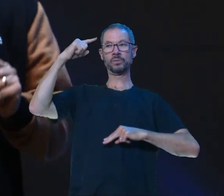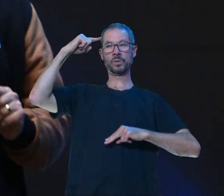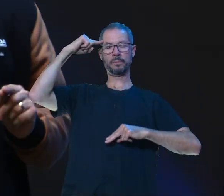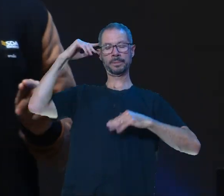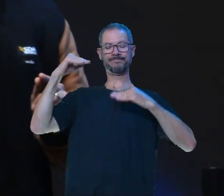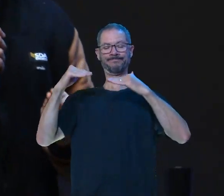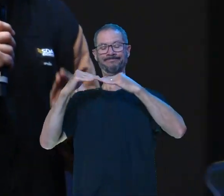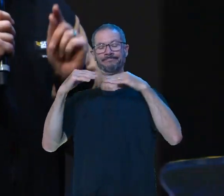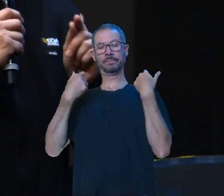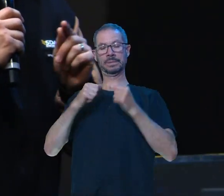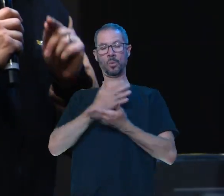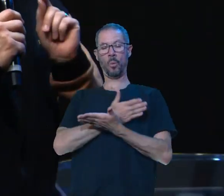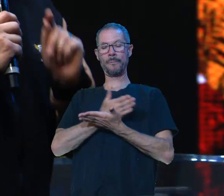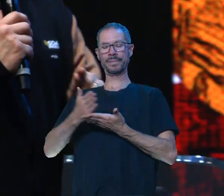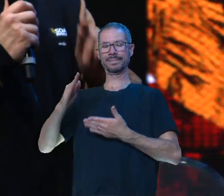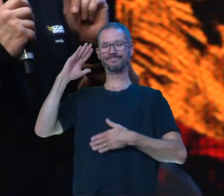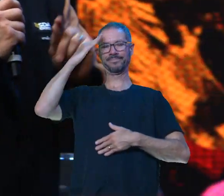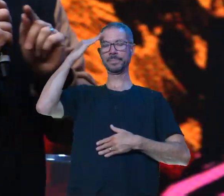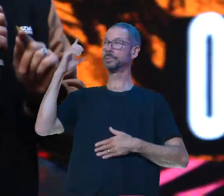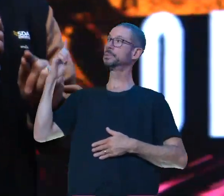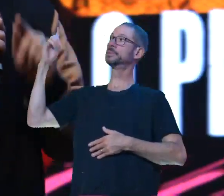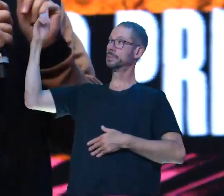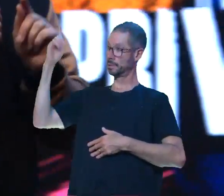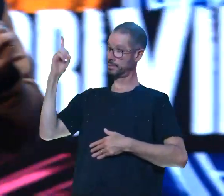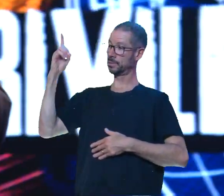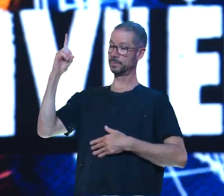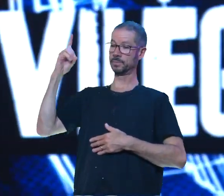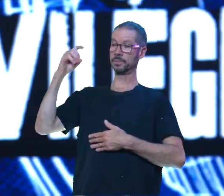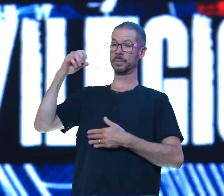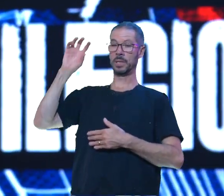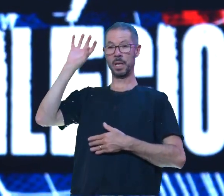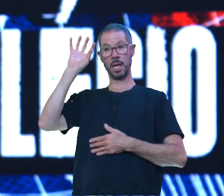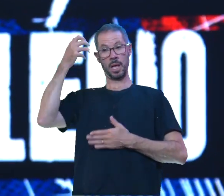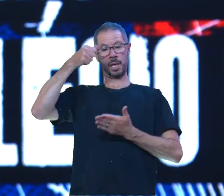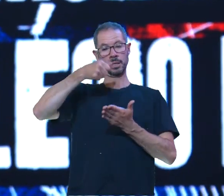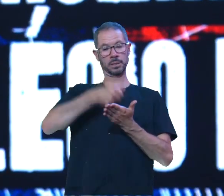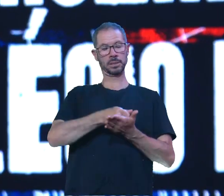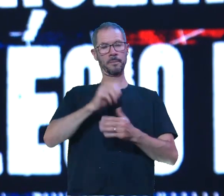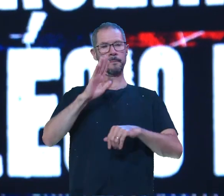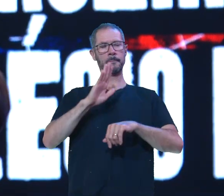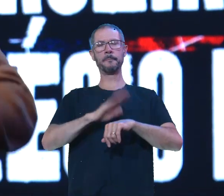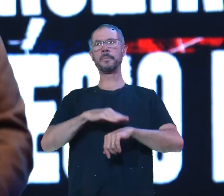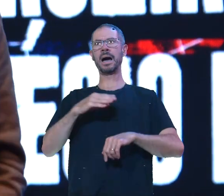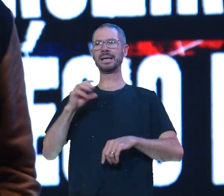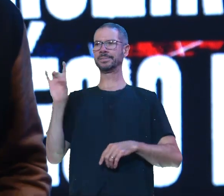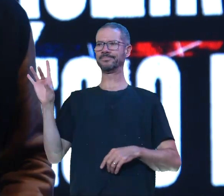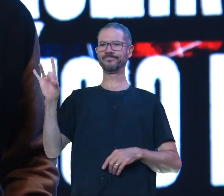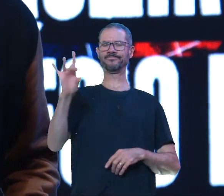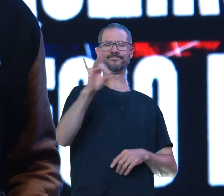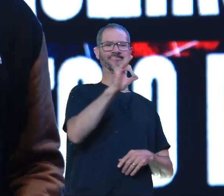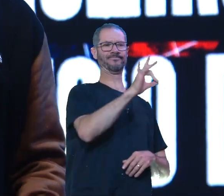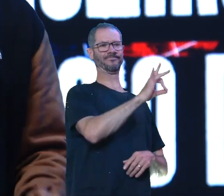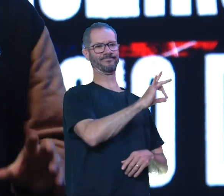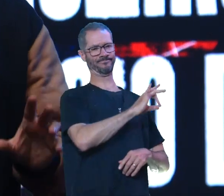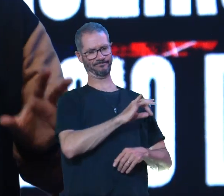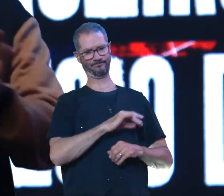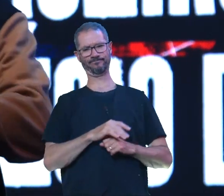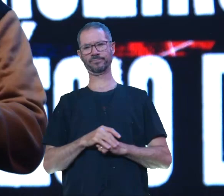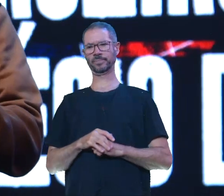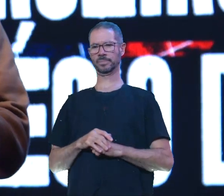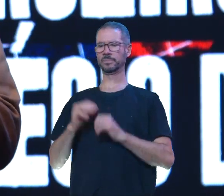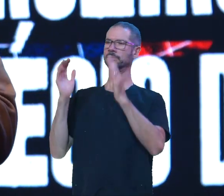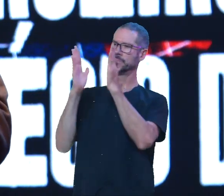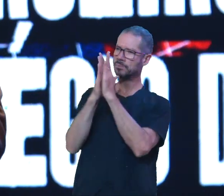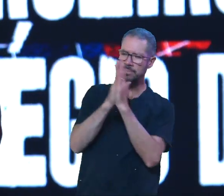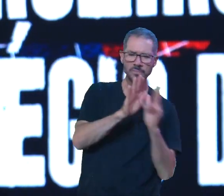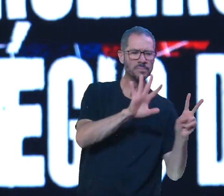maneira, eu preciso começar a entender que Deus quer realizar uma obra ainda maior na vida de cada um. Eu estava orando